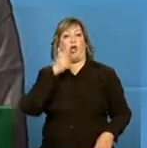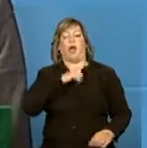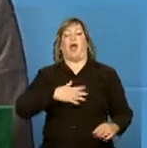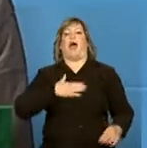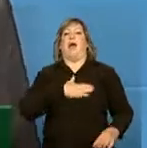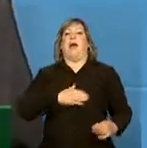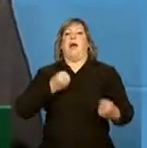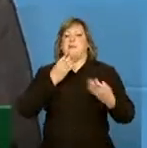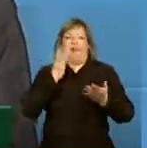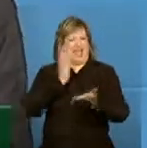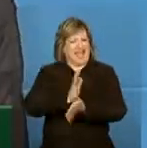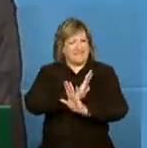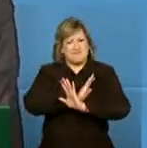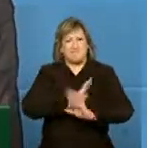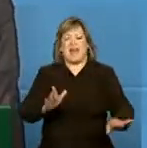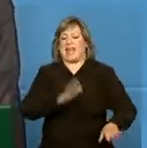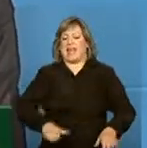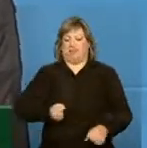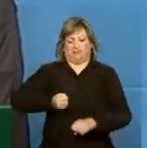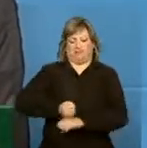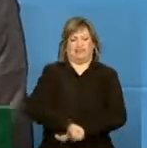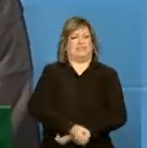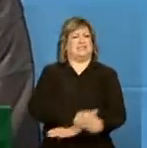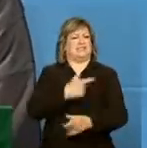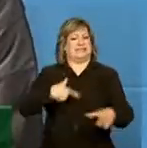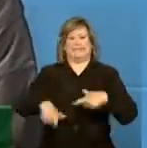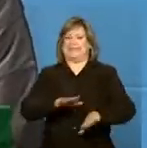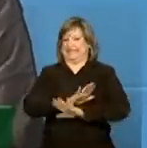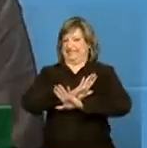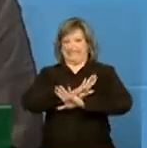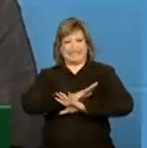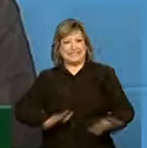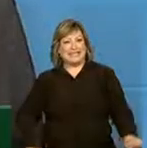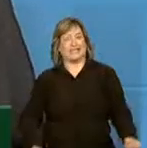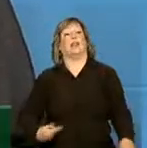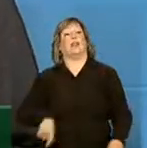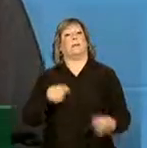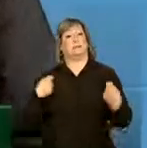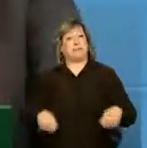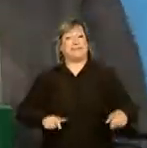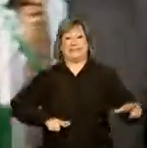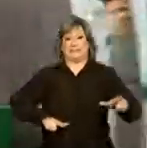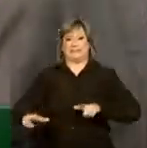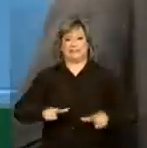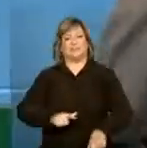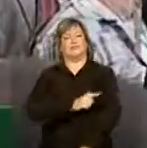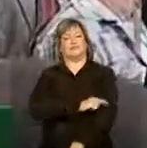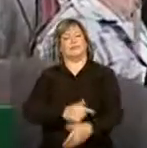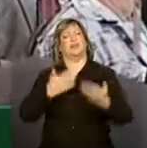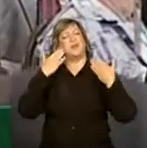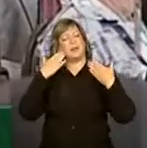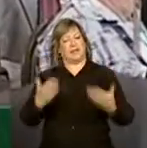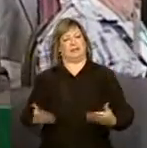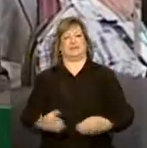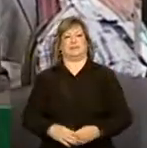comemorar a eliminação do trabalho infantil e vamos trabalhar. Vamos trabalhar decentemente.